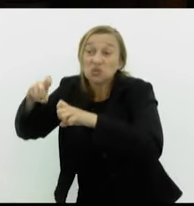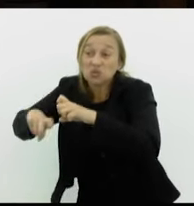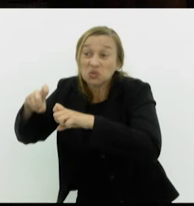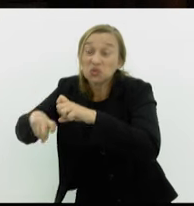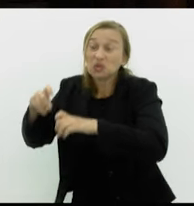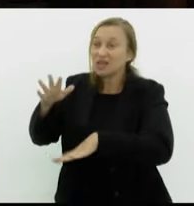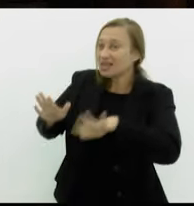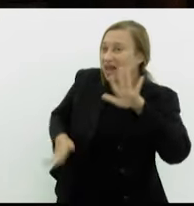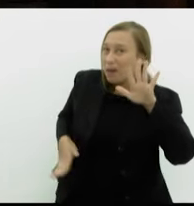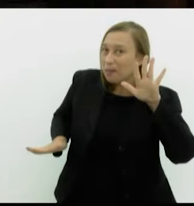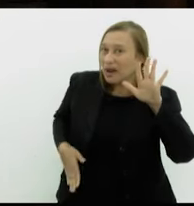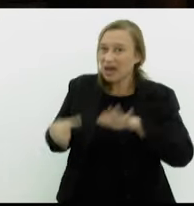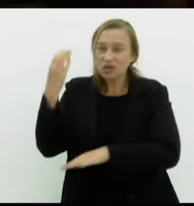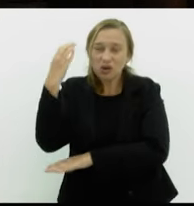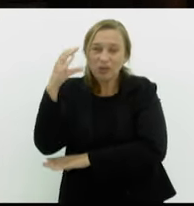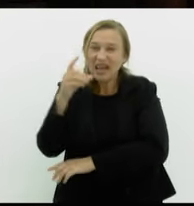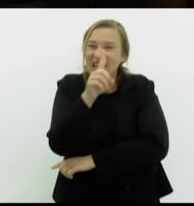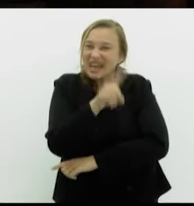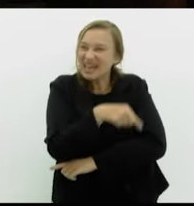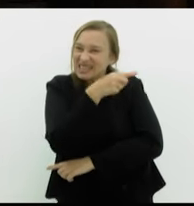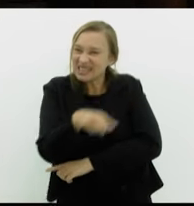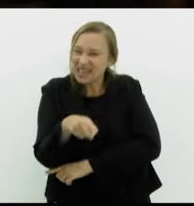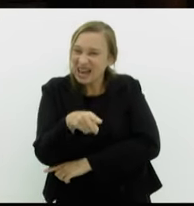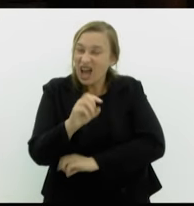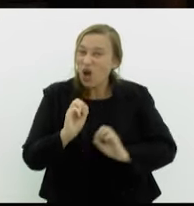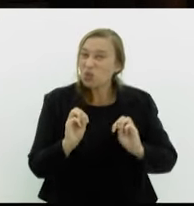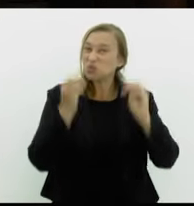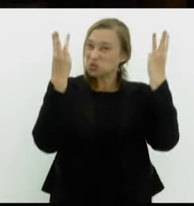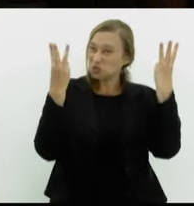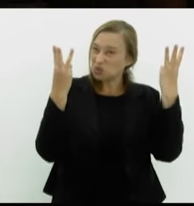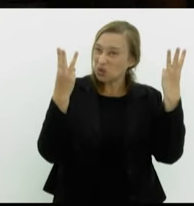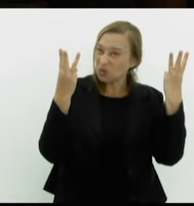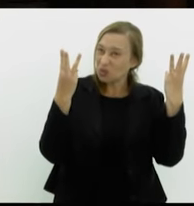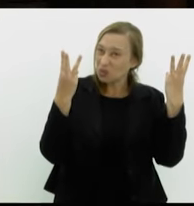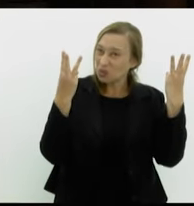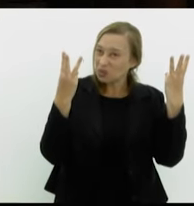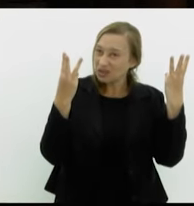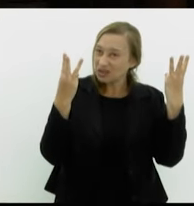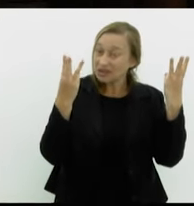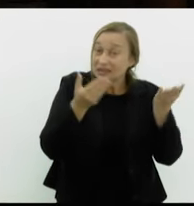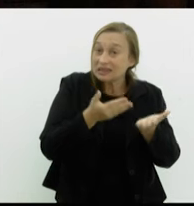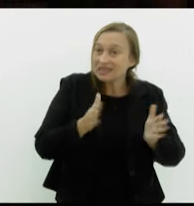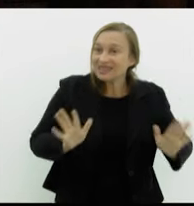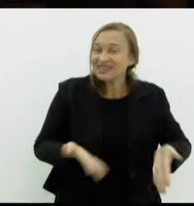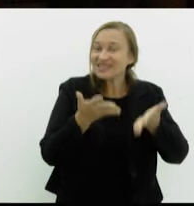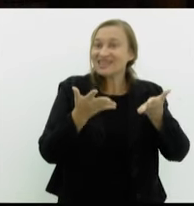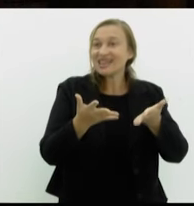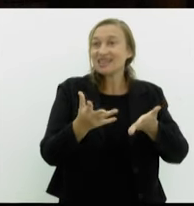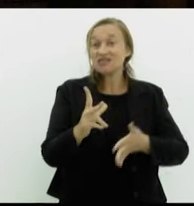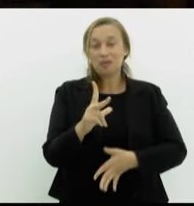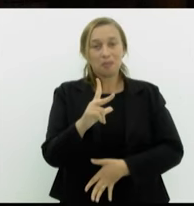Copacabana, cancelar um show da iniciativa privada